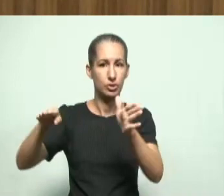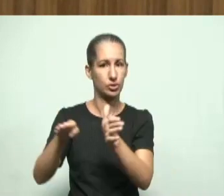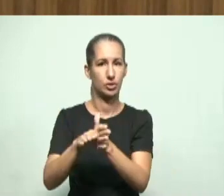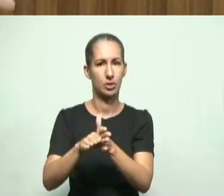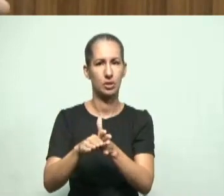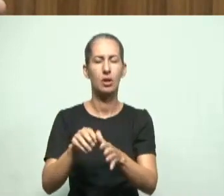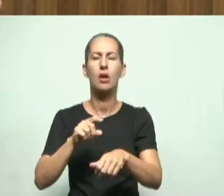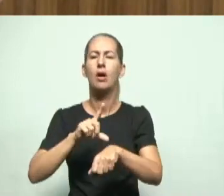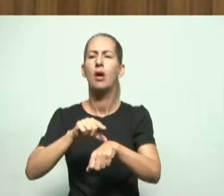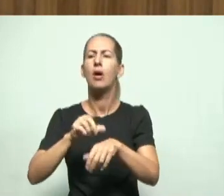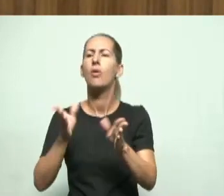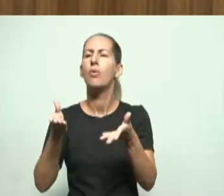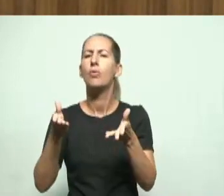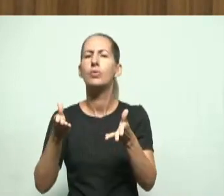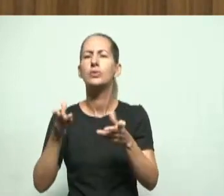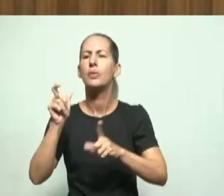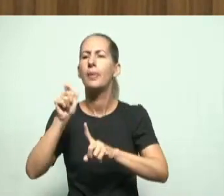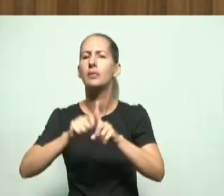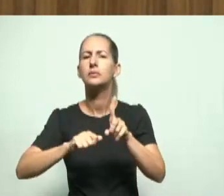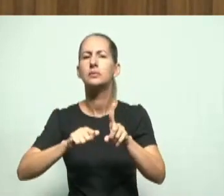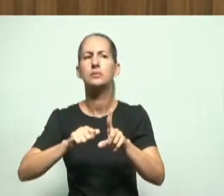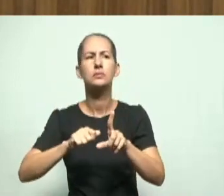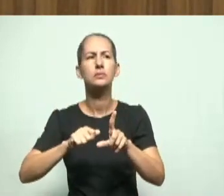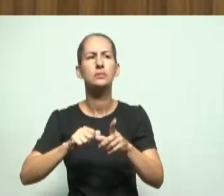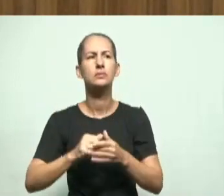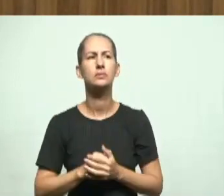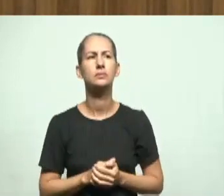é quanto do mês, que eu nem estou lembrado mais?